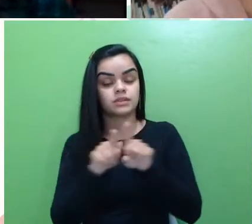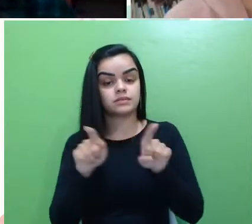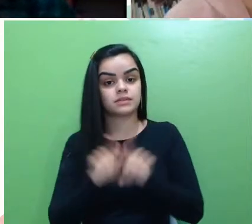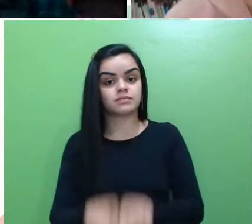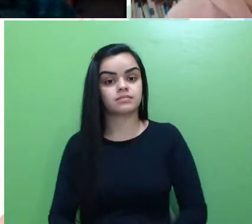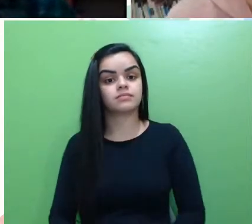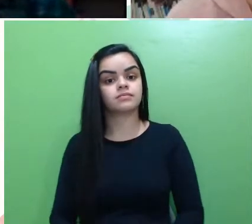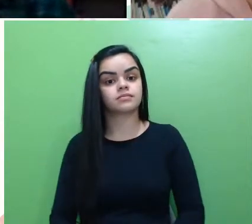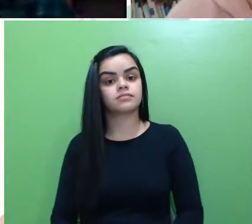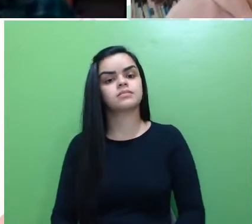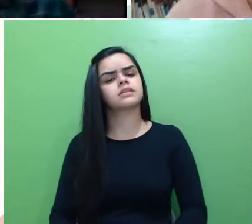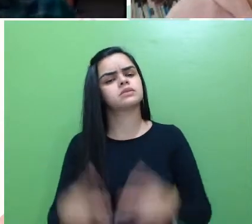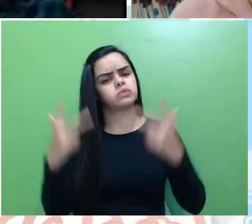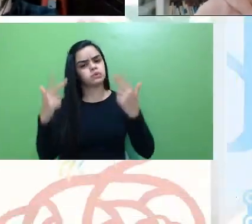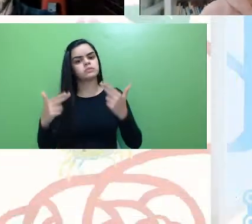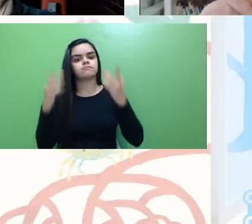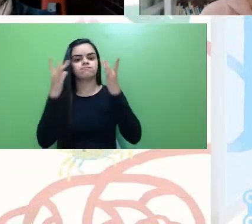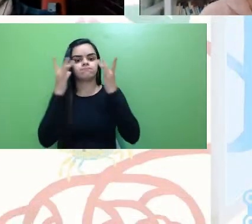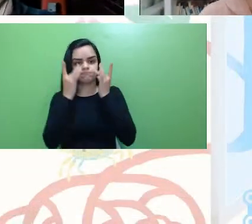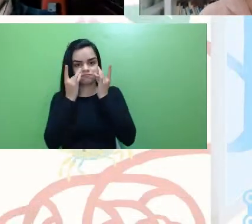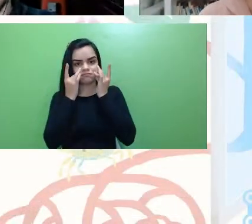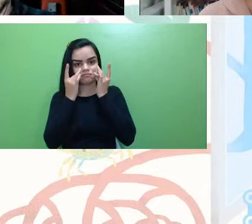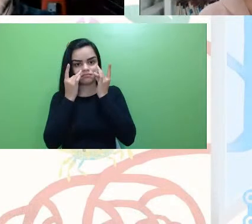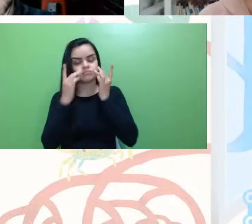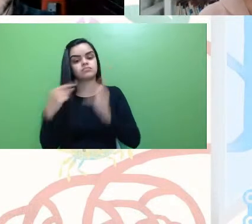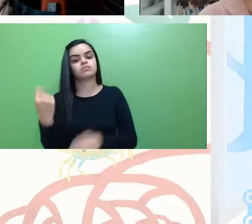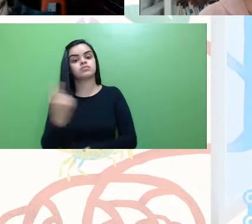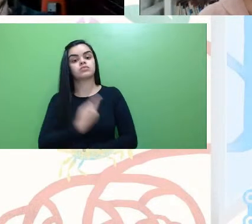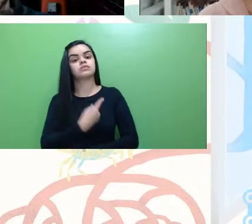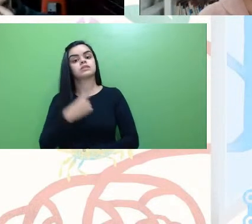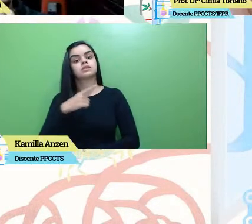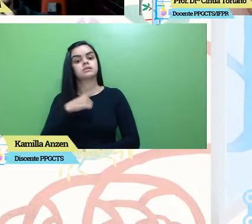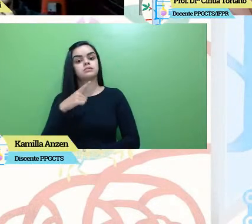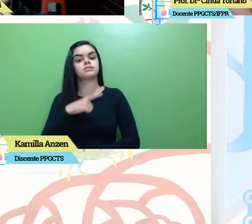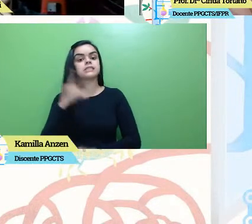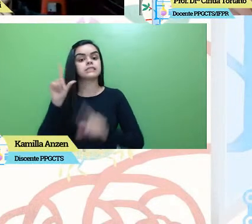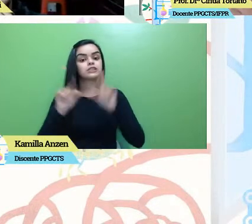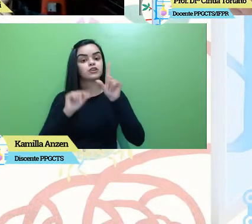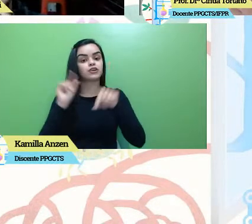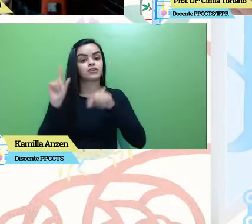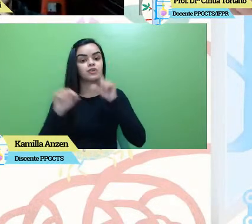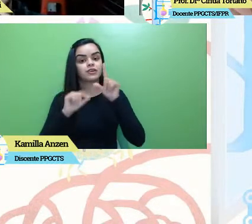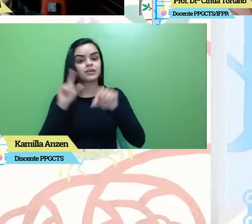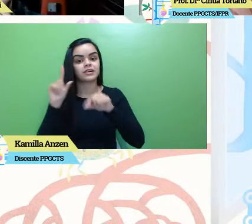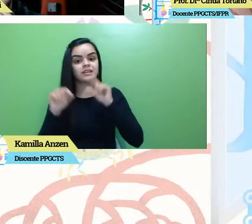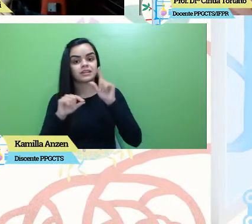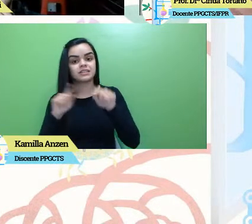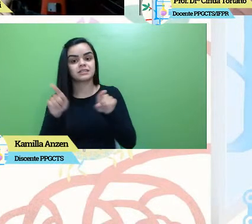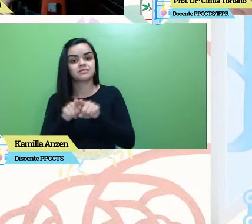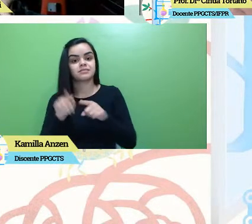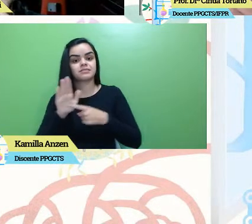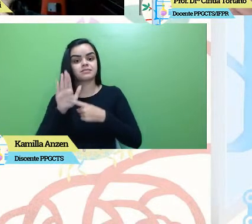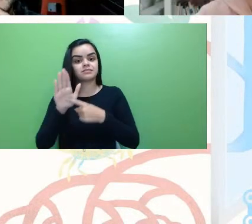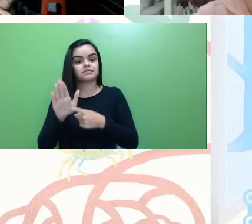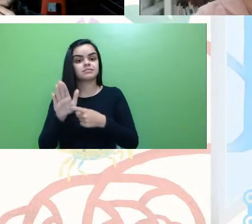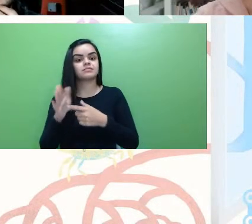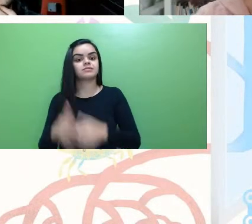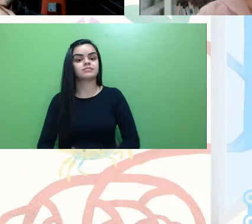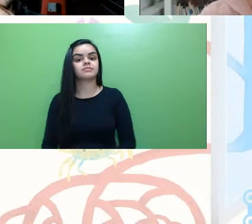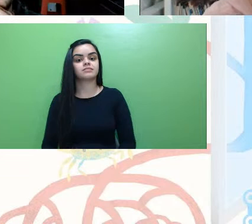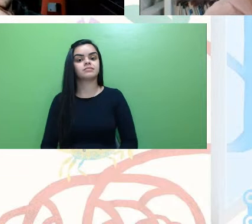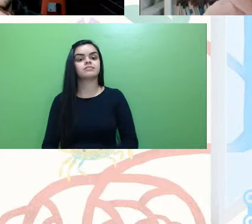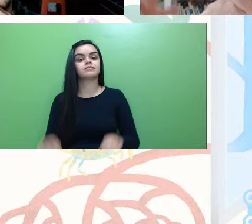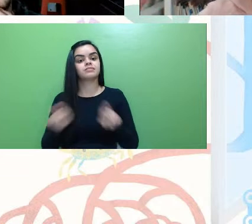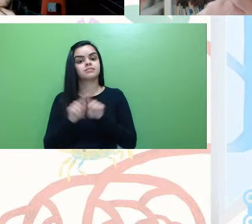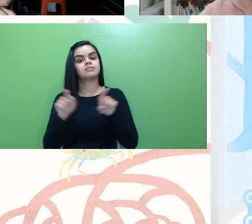como, no presencial, a gente acaba tendo que fazer escolhas, né, vou apresentar nesse GT e amanhã eu vou